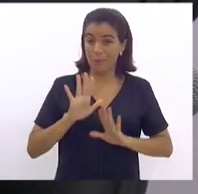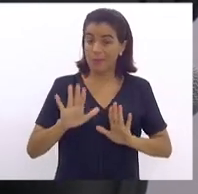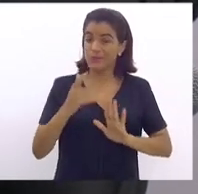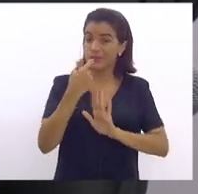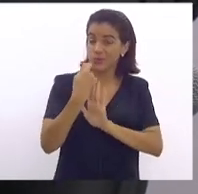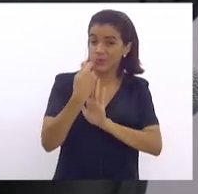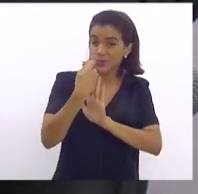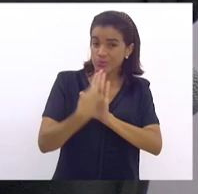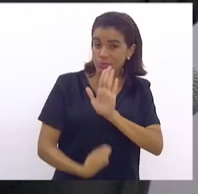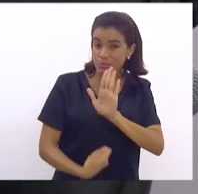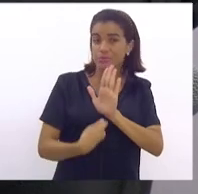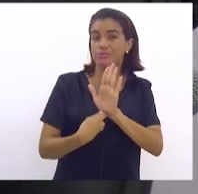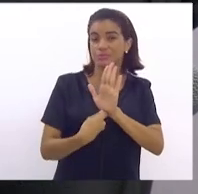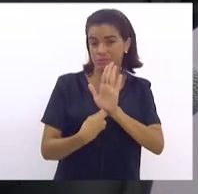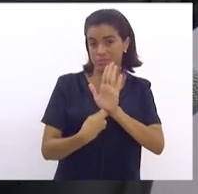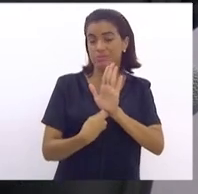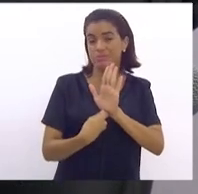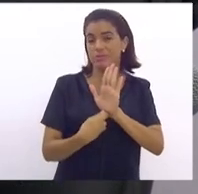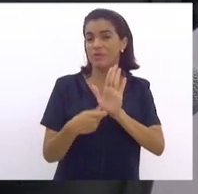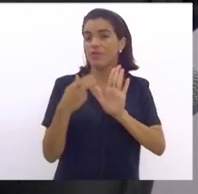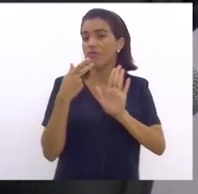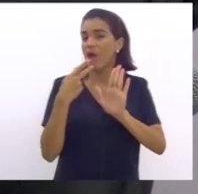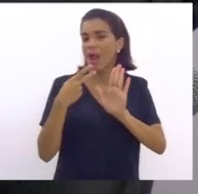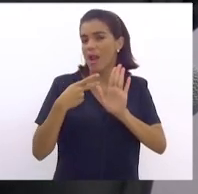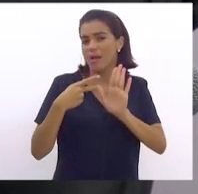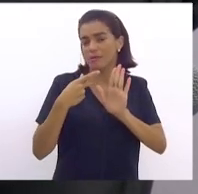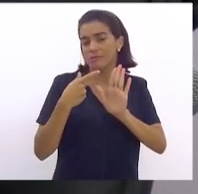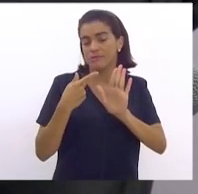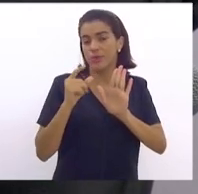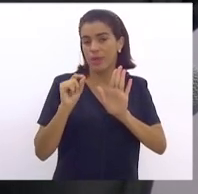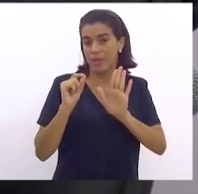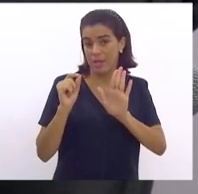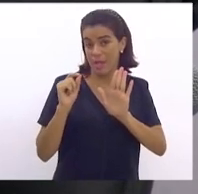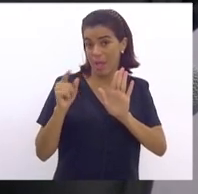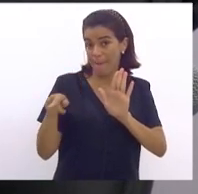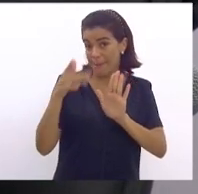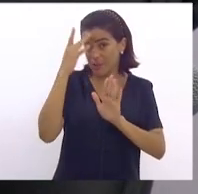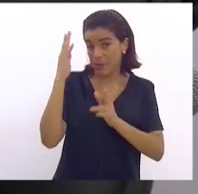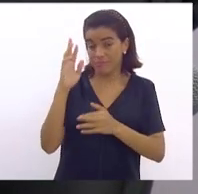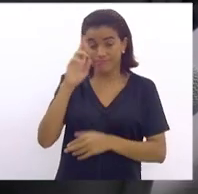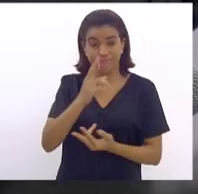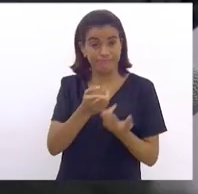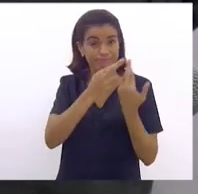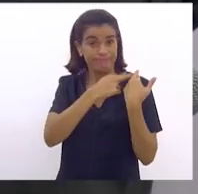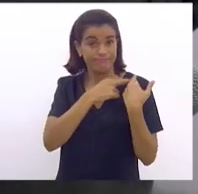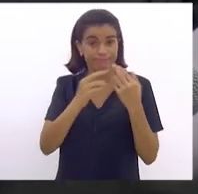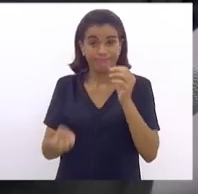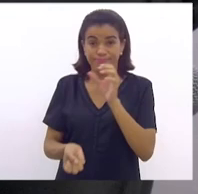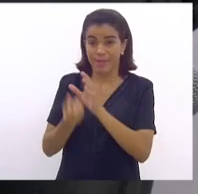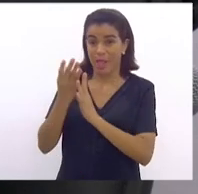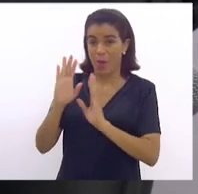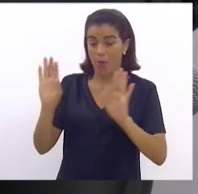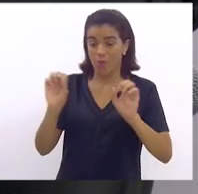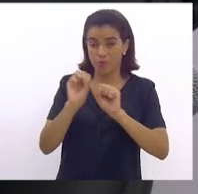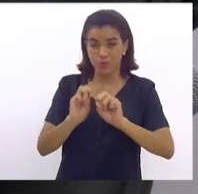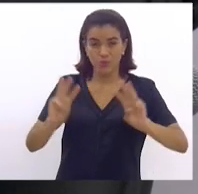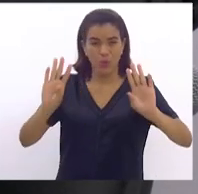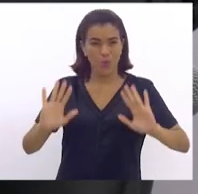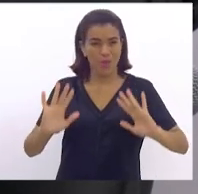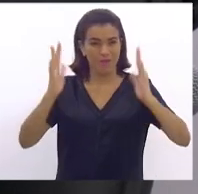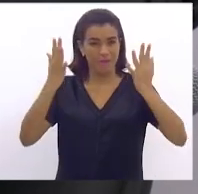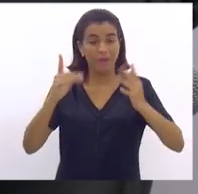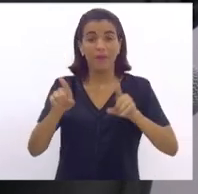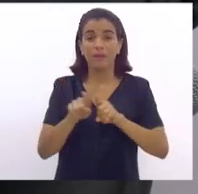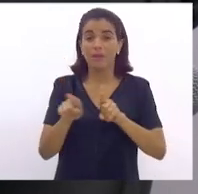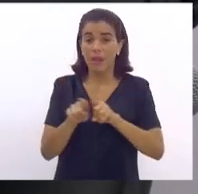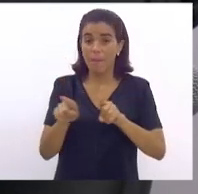Excelência diz que o promotor do evento ele é obrigado a divulgar, mas também a